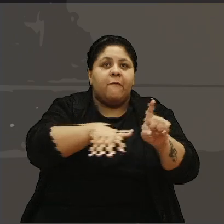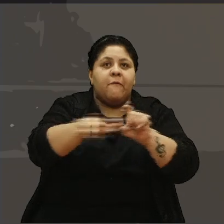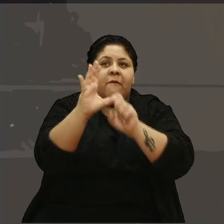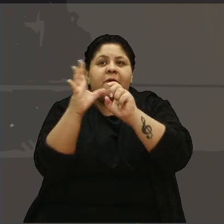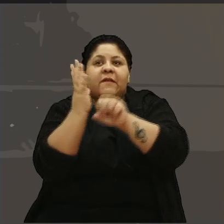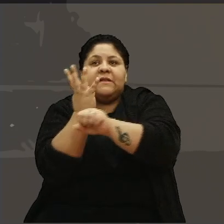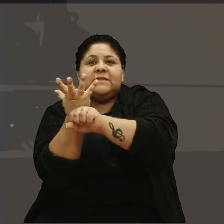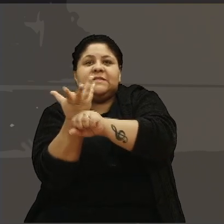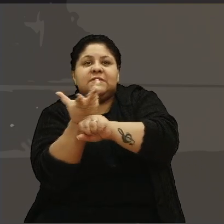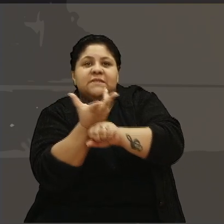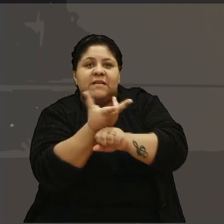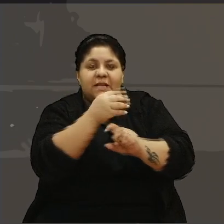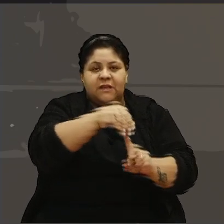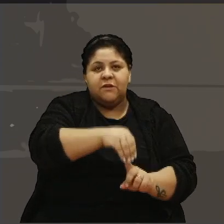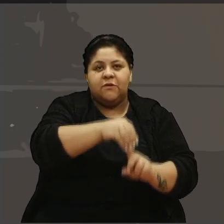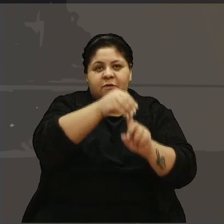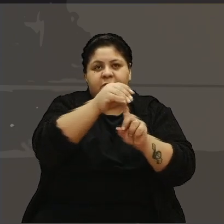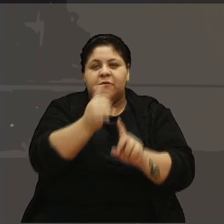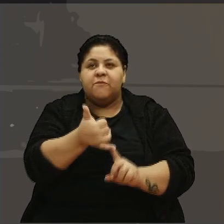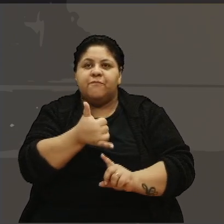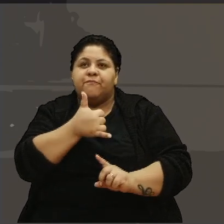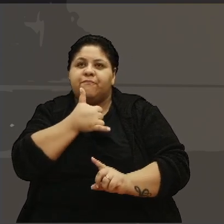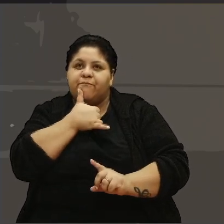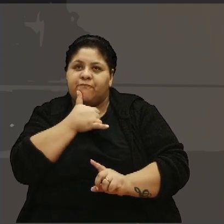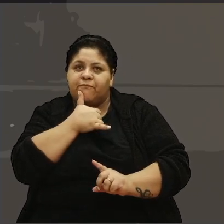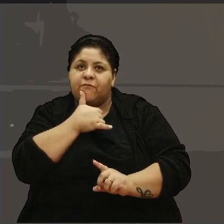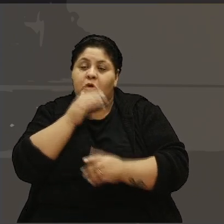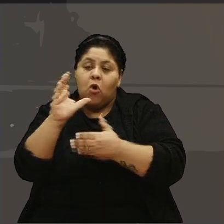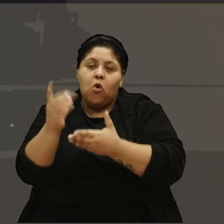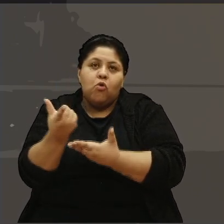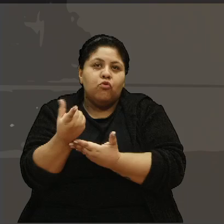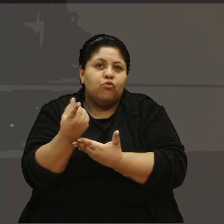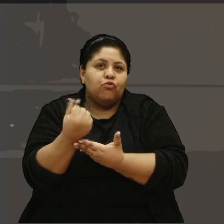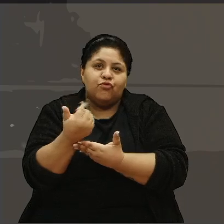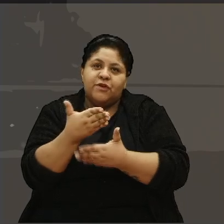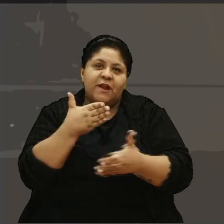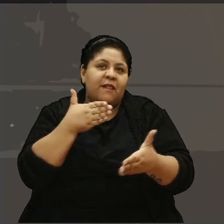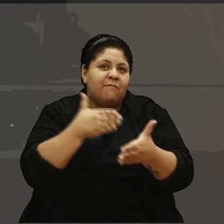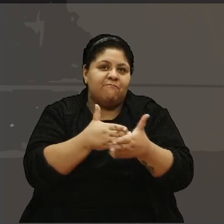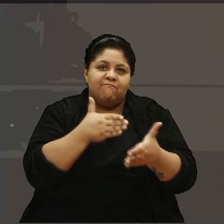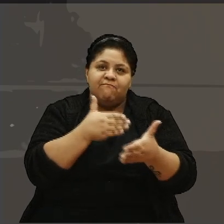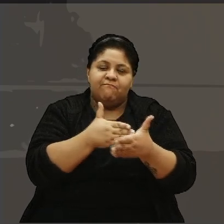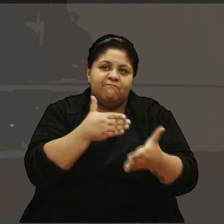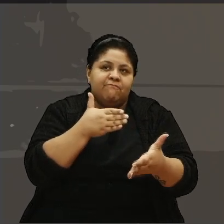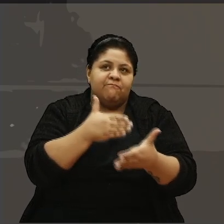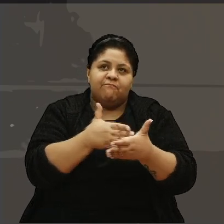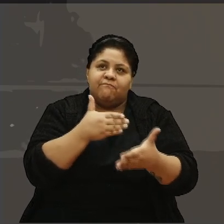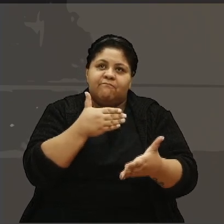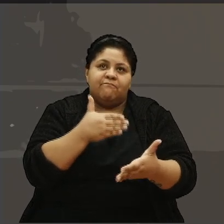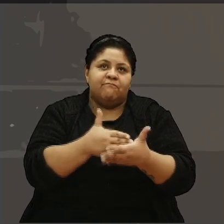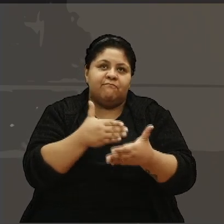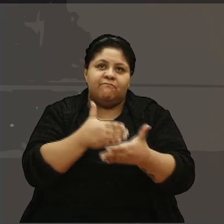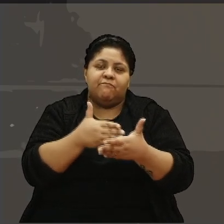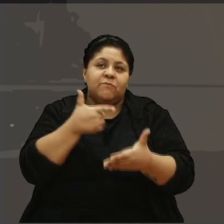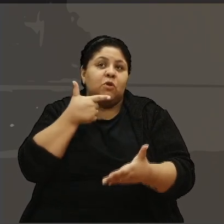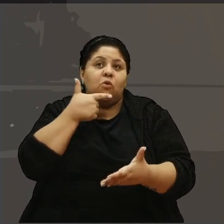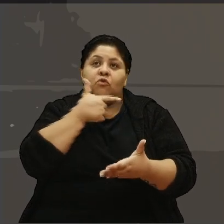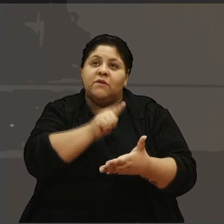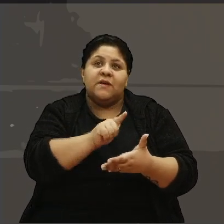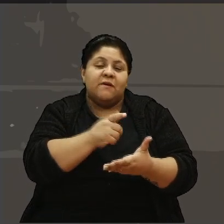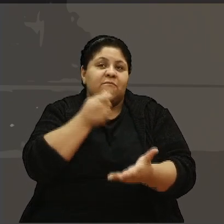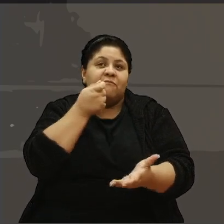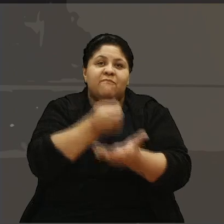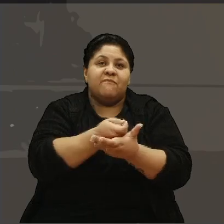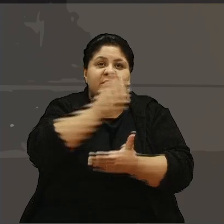Pioneira. Infelizmente, o montante recebido é limitado e inviabiliza a oferta gratuita por